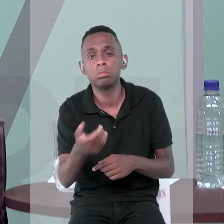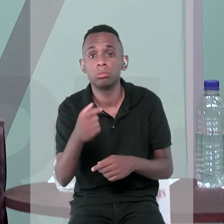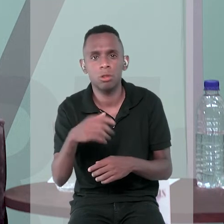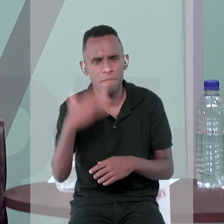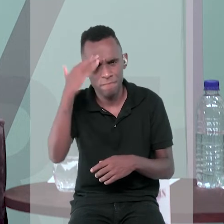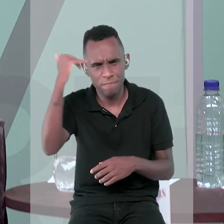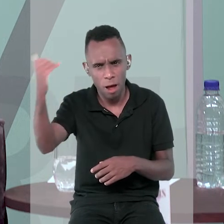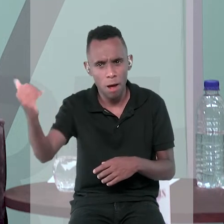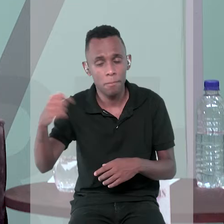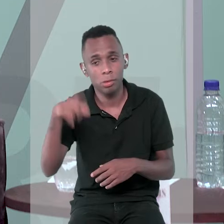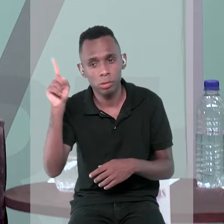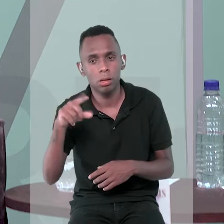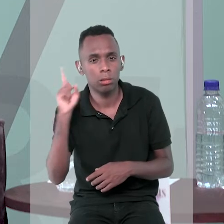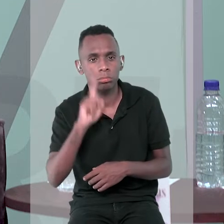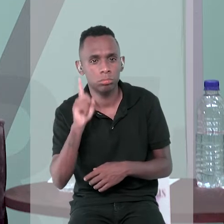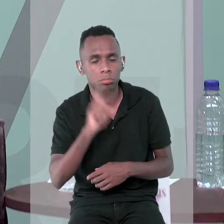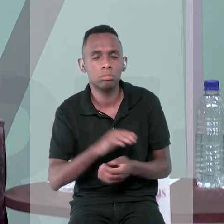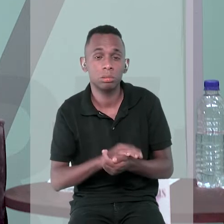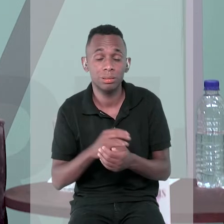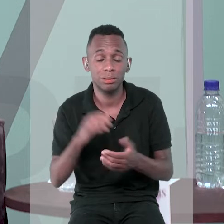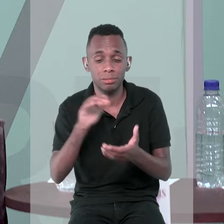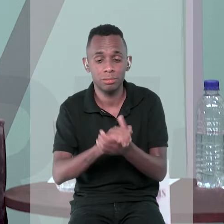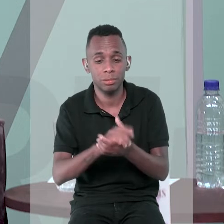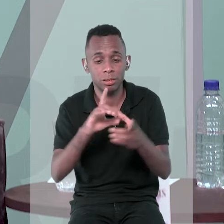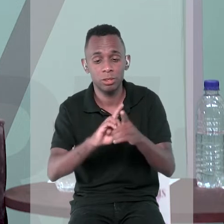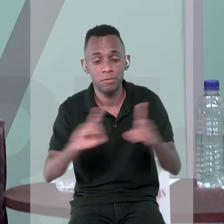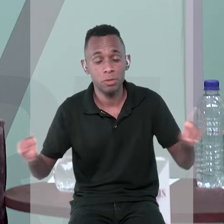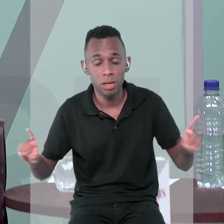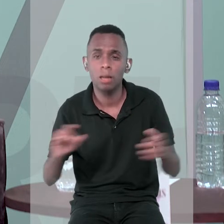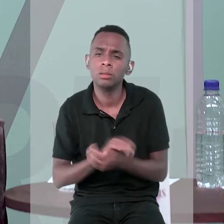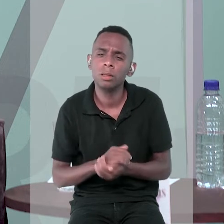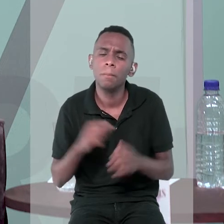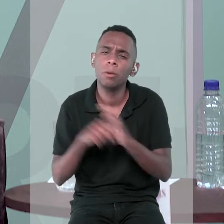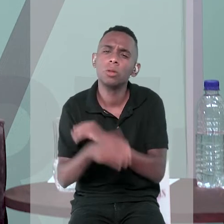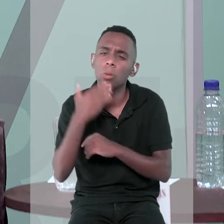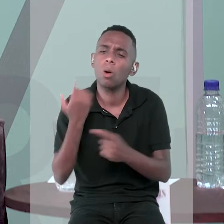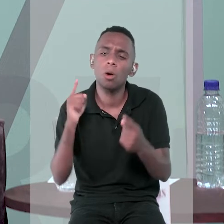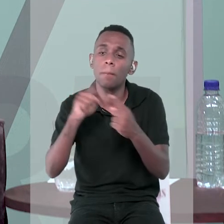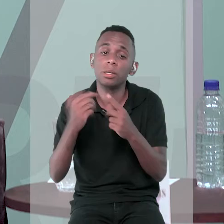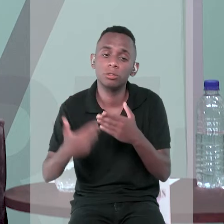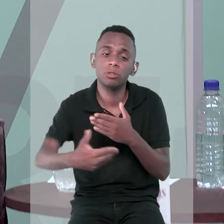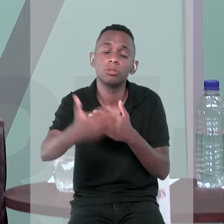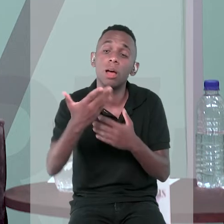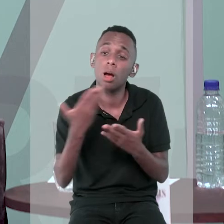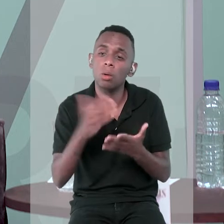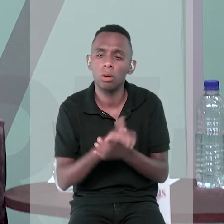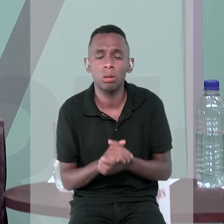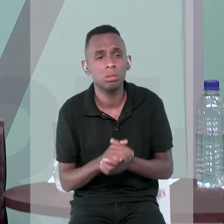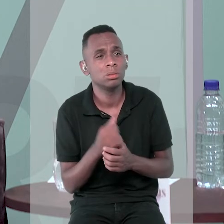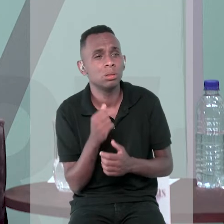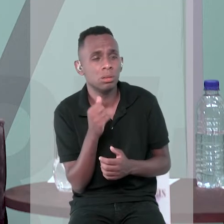Hollywood que tinha se divorciado, tinha acabado de separar. E ela falou, quais são os seus planos agora? E essa atriz,